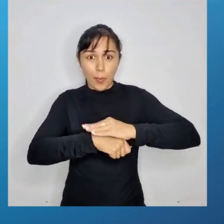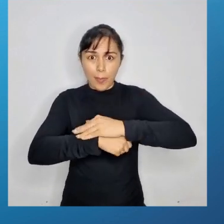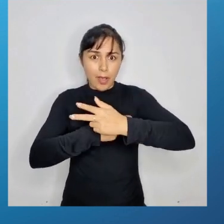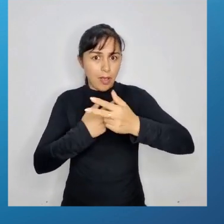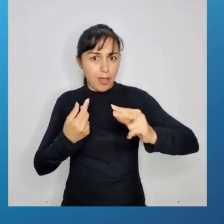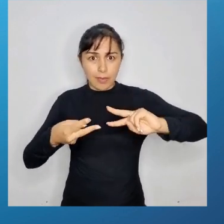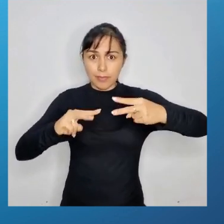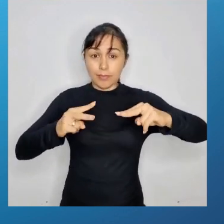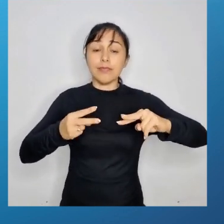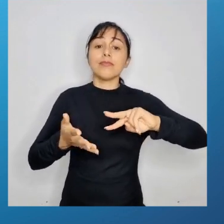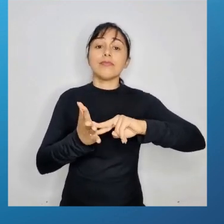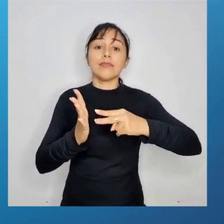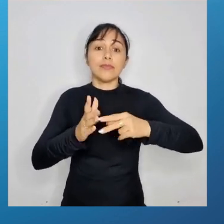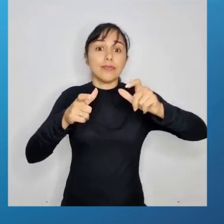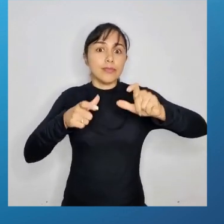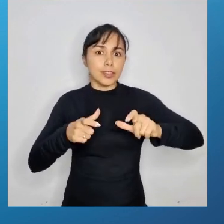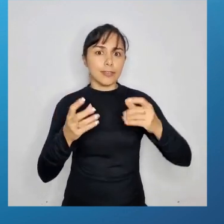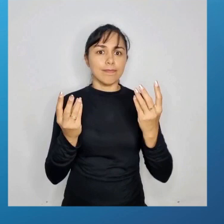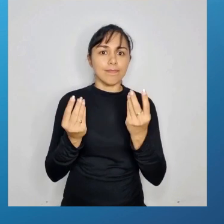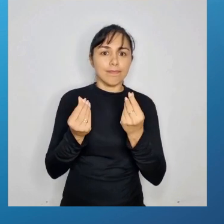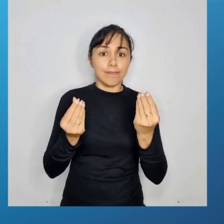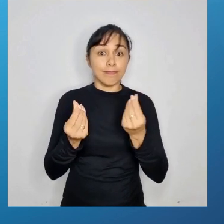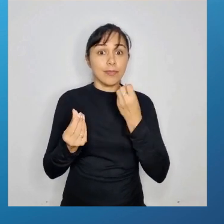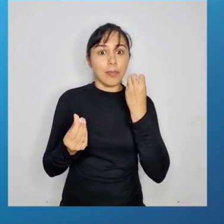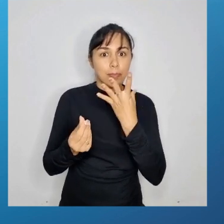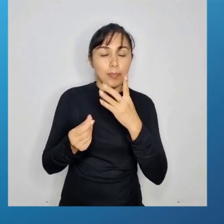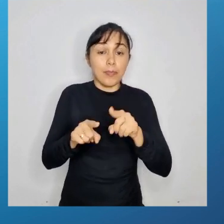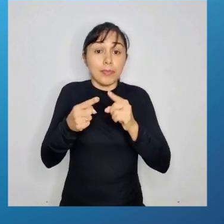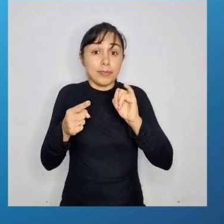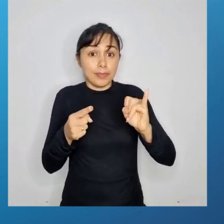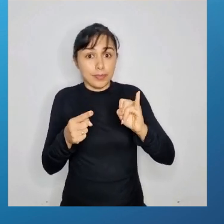conservado. Se os anfíbios começam a morrer, a